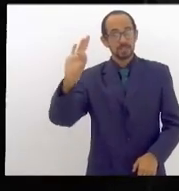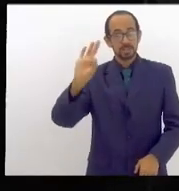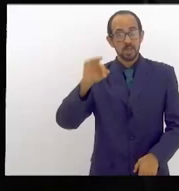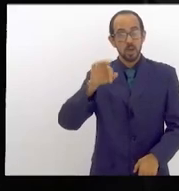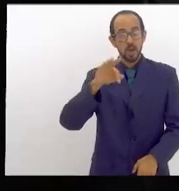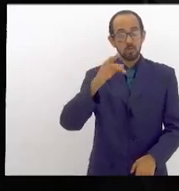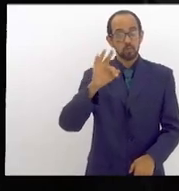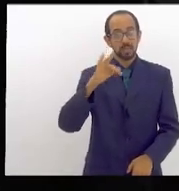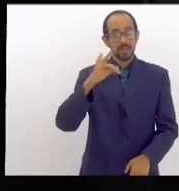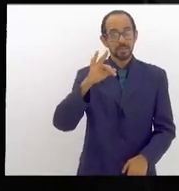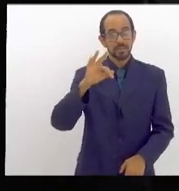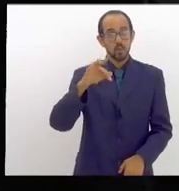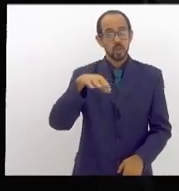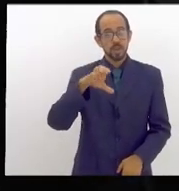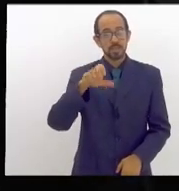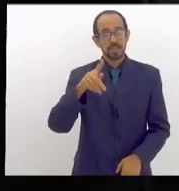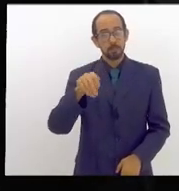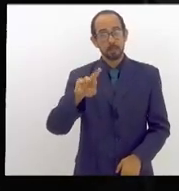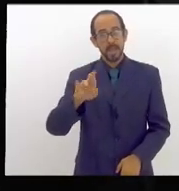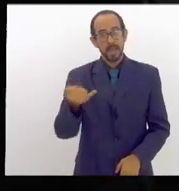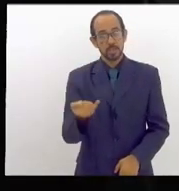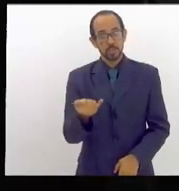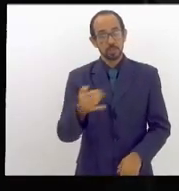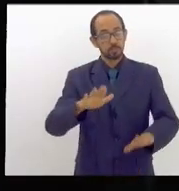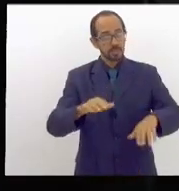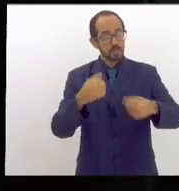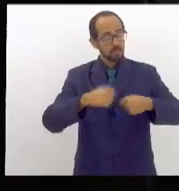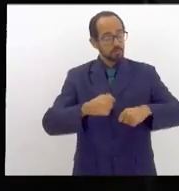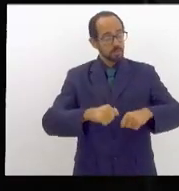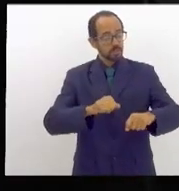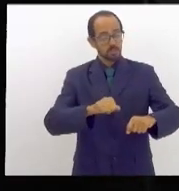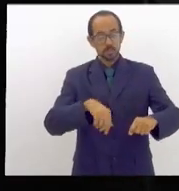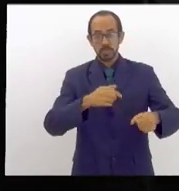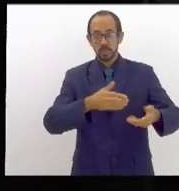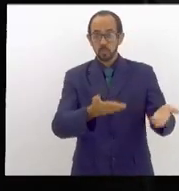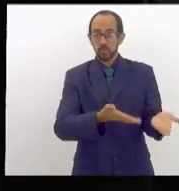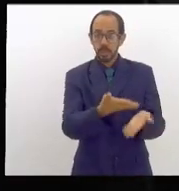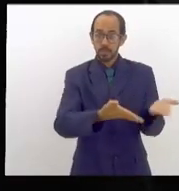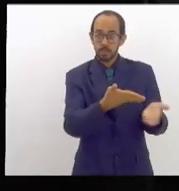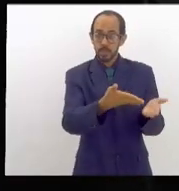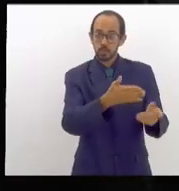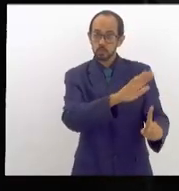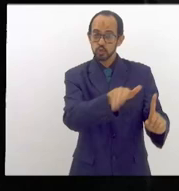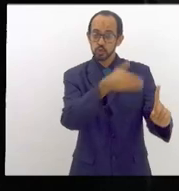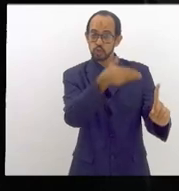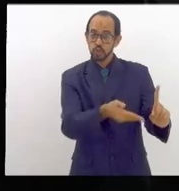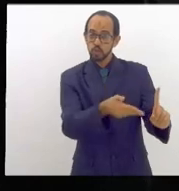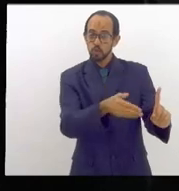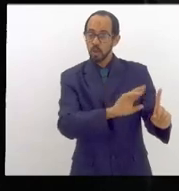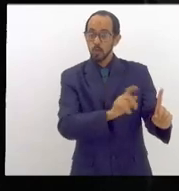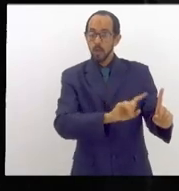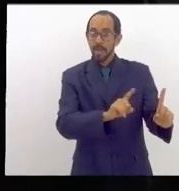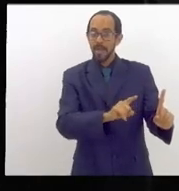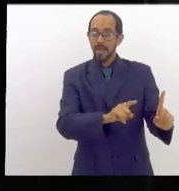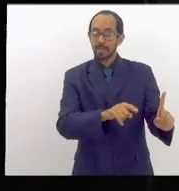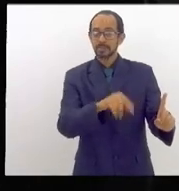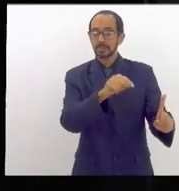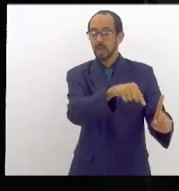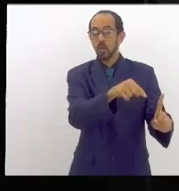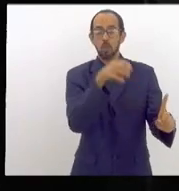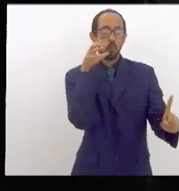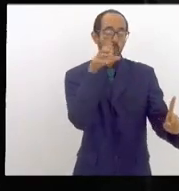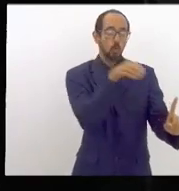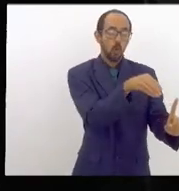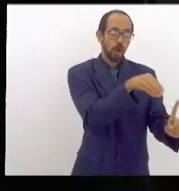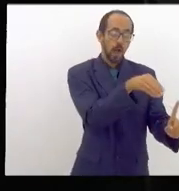com decência com dignidade com políticas que fortalezam esse seu caráter especializado e não o contrário não ser um biombo para